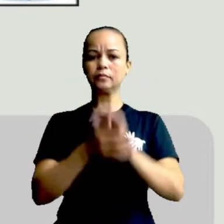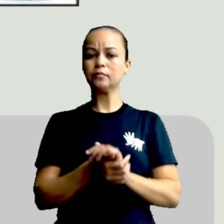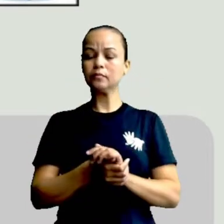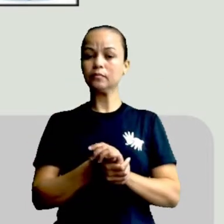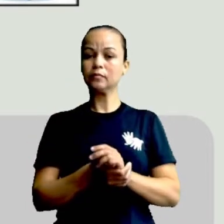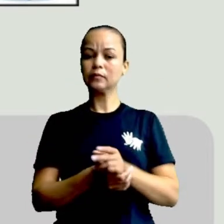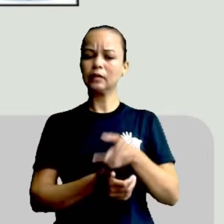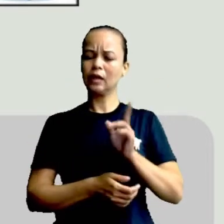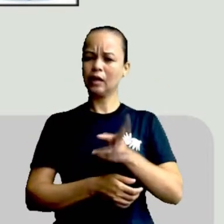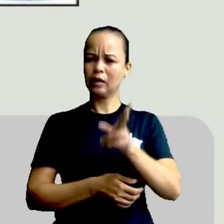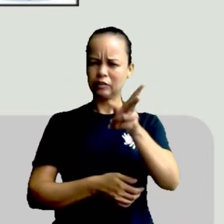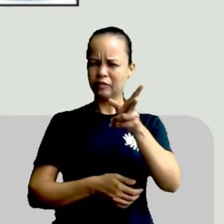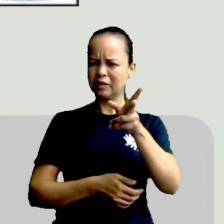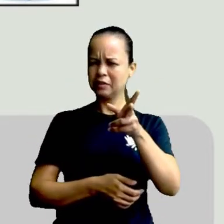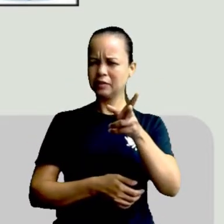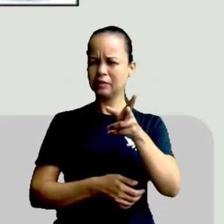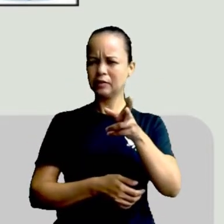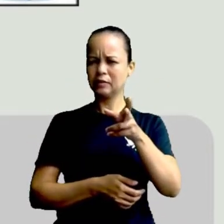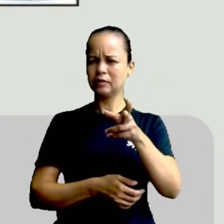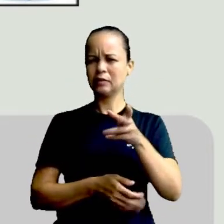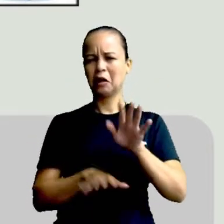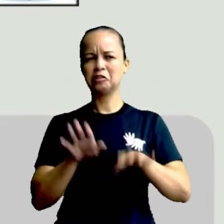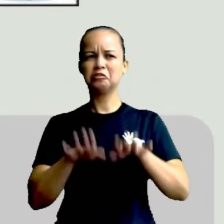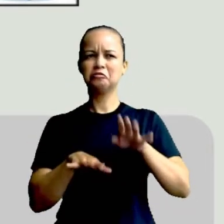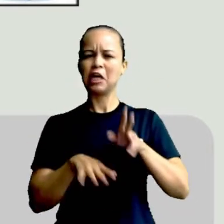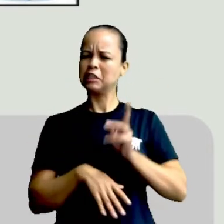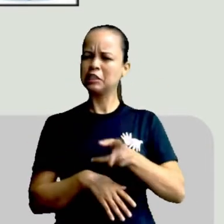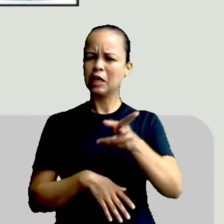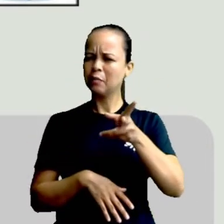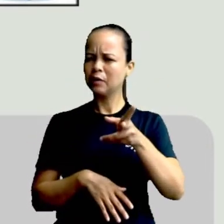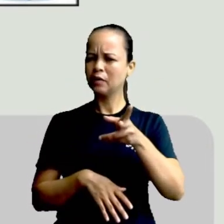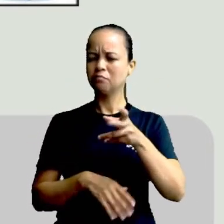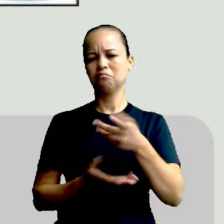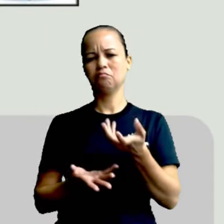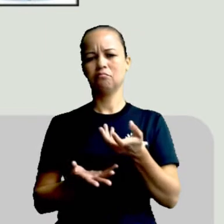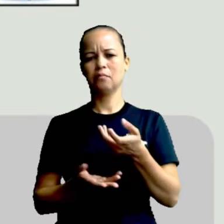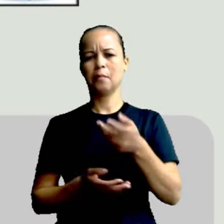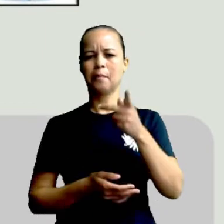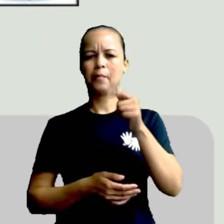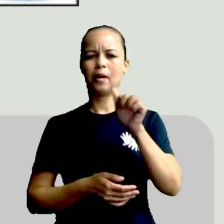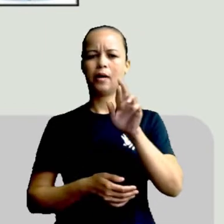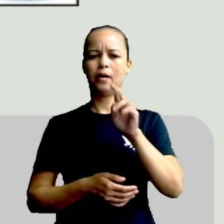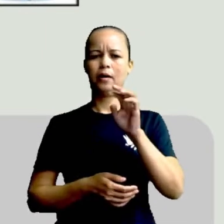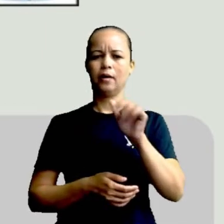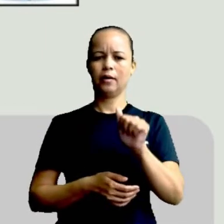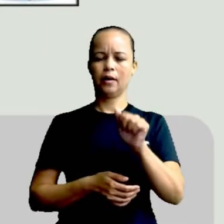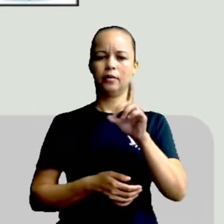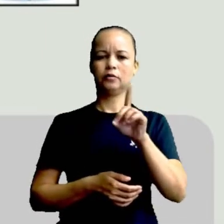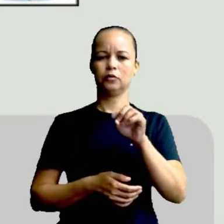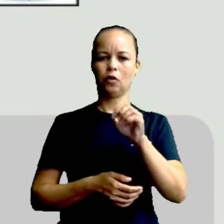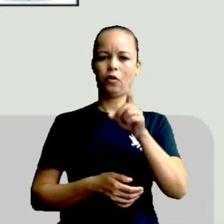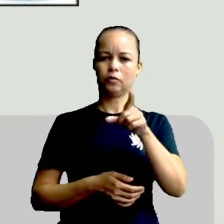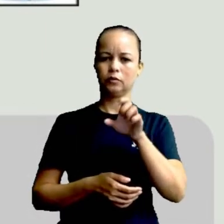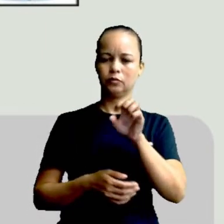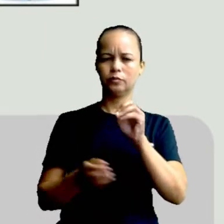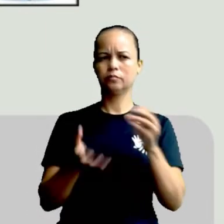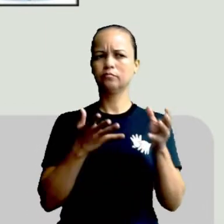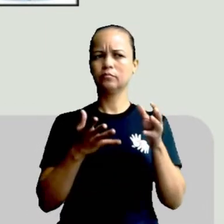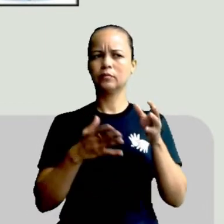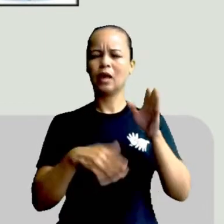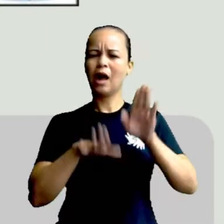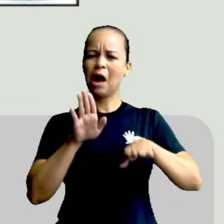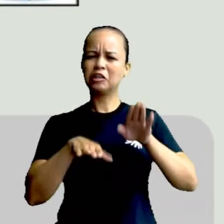sempre às vezes sempre Gente esse é um paradoxo é para ajudar a lembrar Camilo